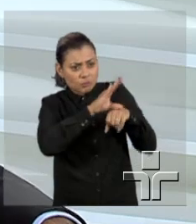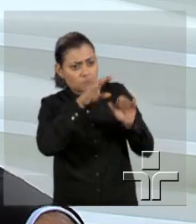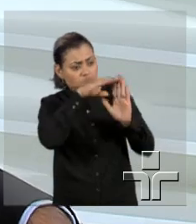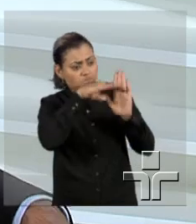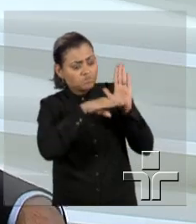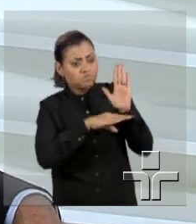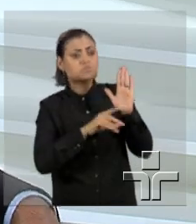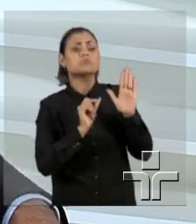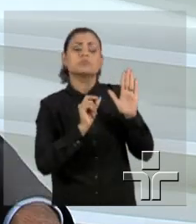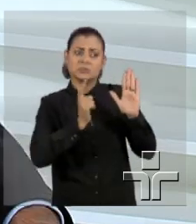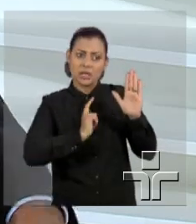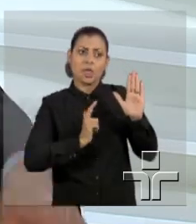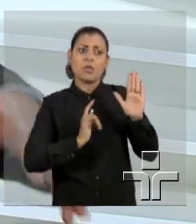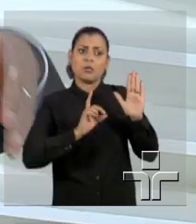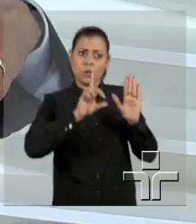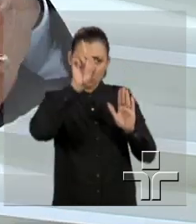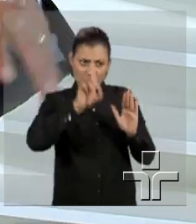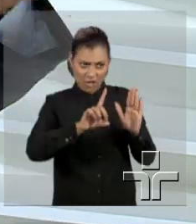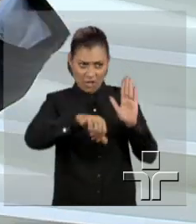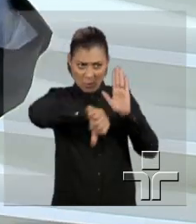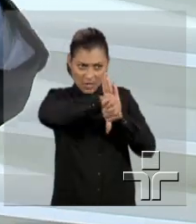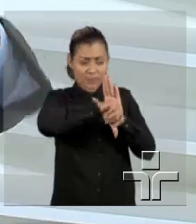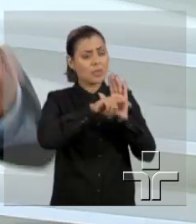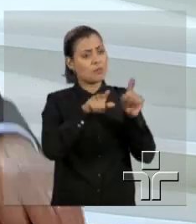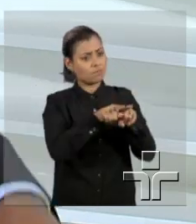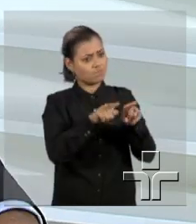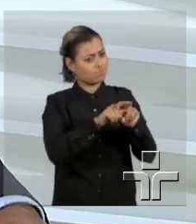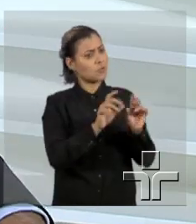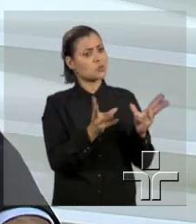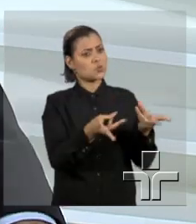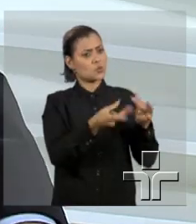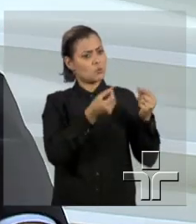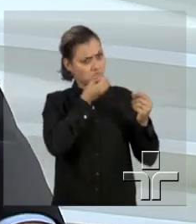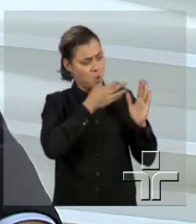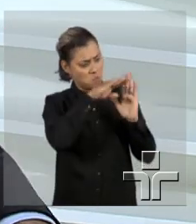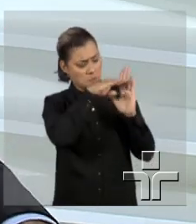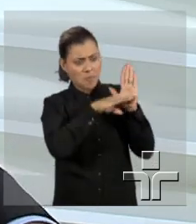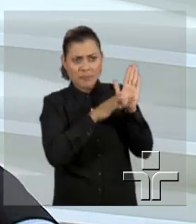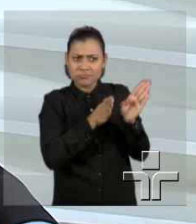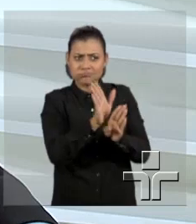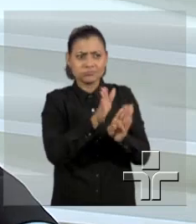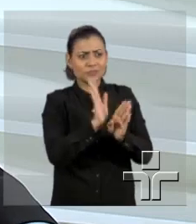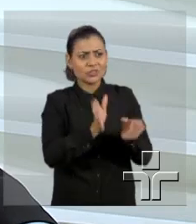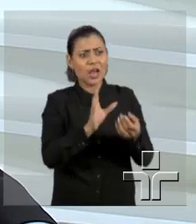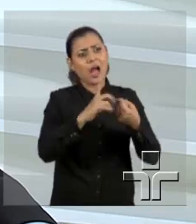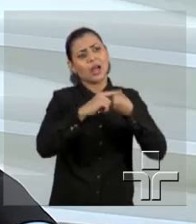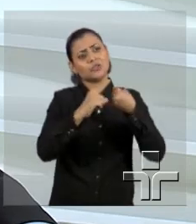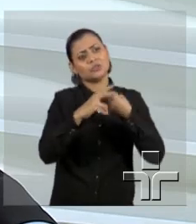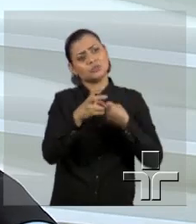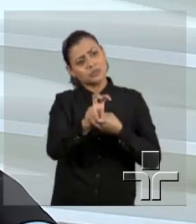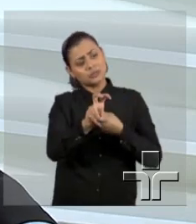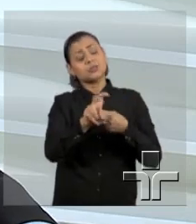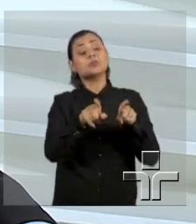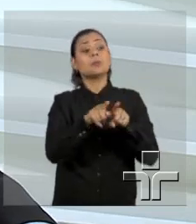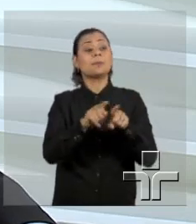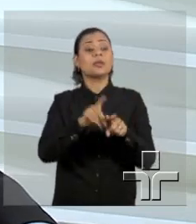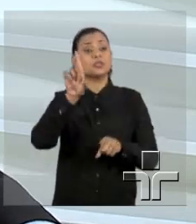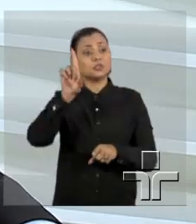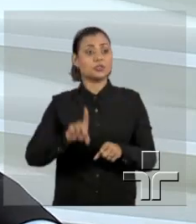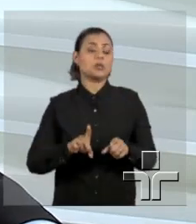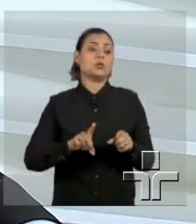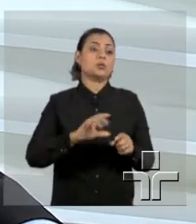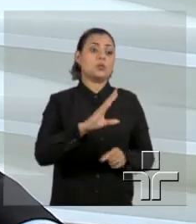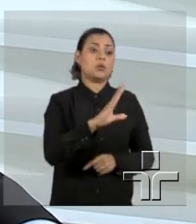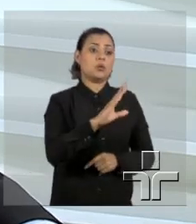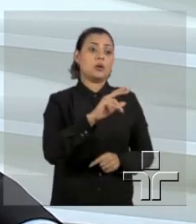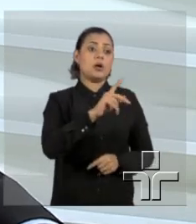eficiente. Daí porque tantas normas, no próprio artigo 5º, sobre direito penal e direito processual penal. Embora